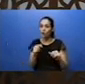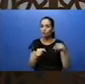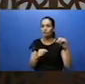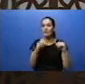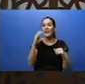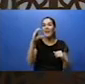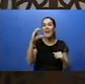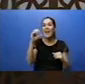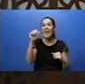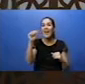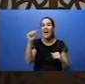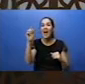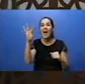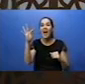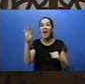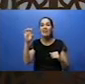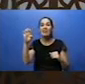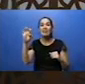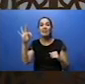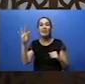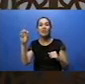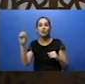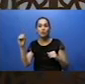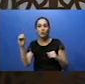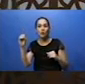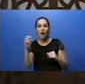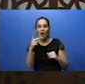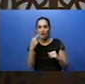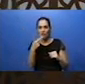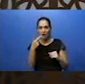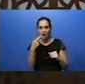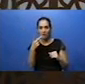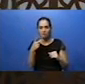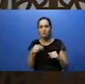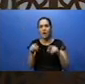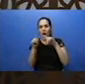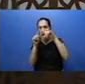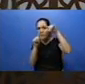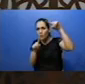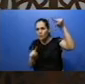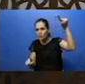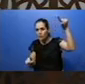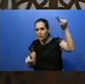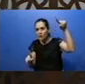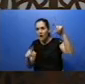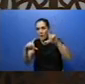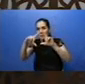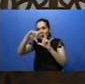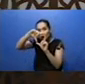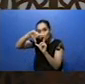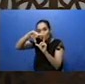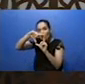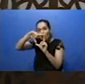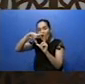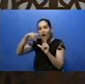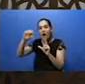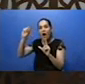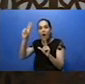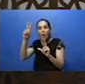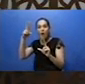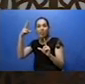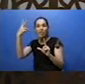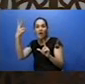O Teorema de Pitágoras diz o seguinte, que a hipotenusa elevada ao quadrado é igual à soma